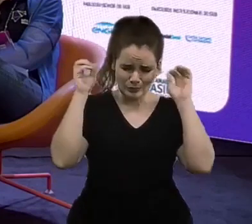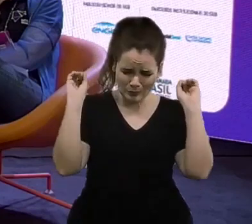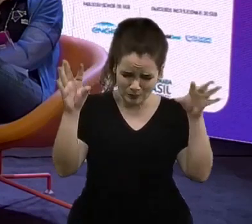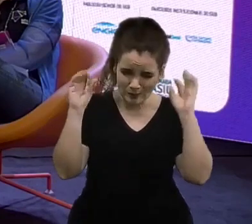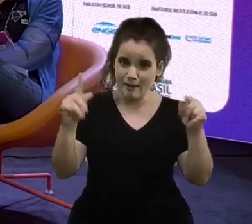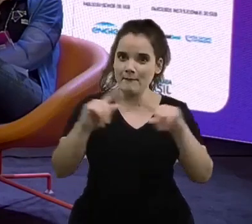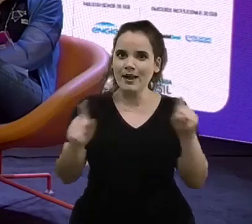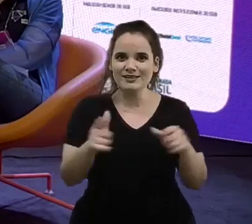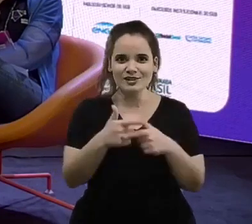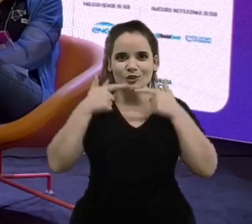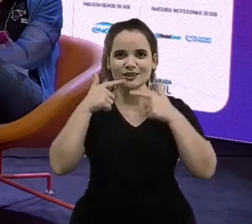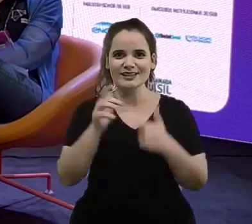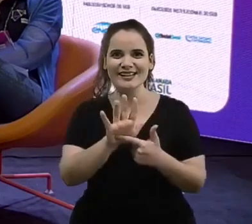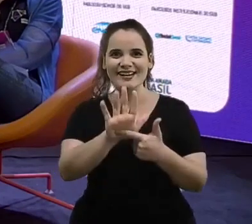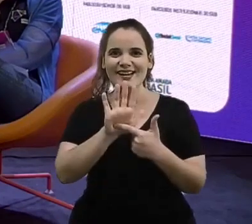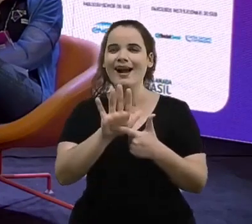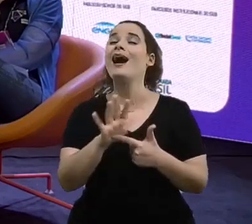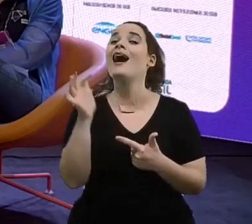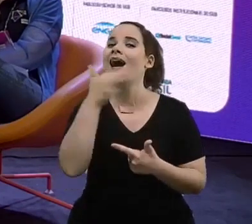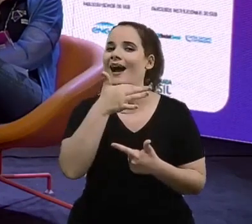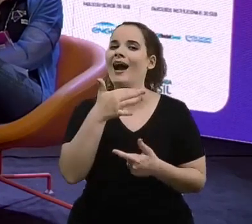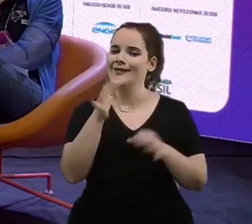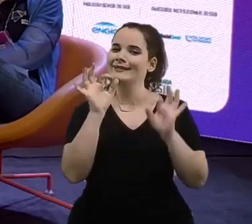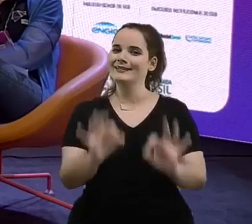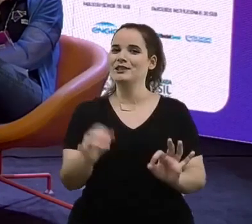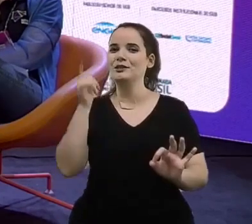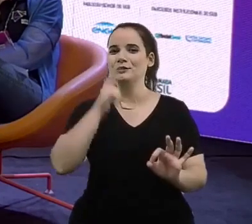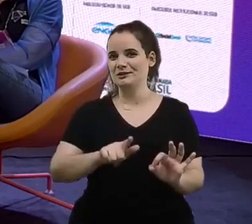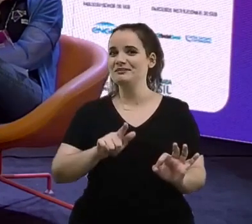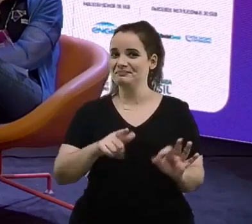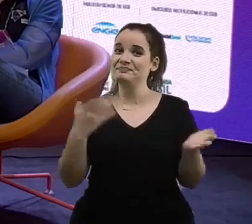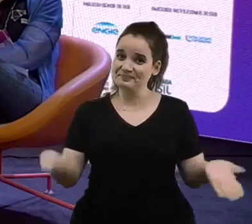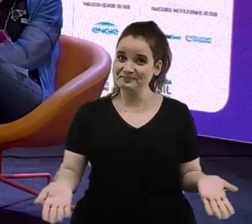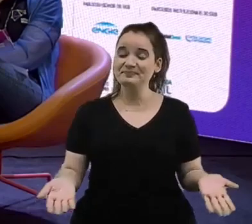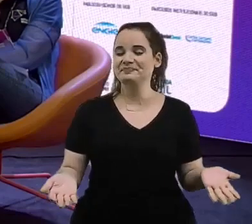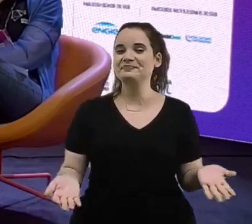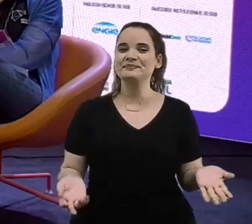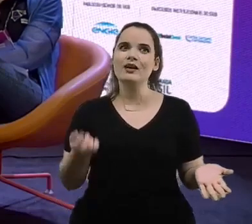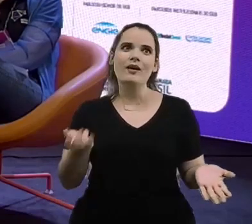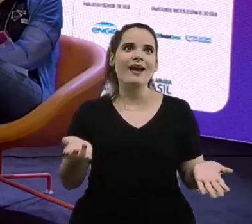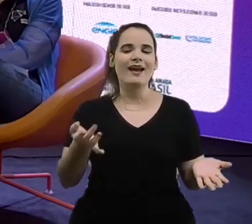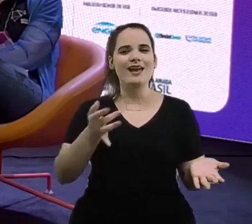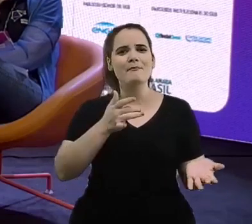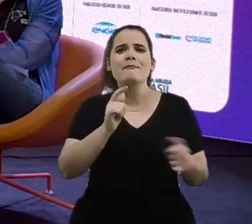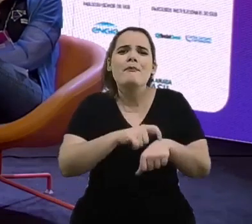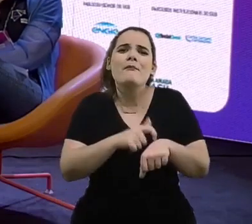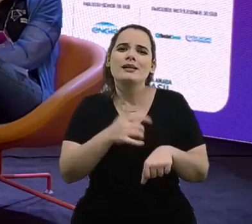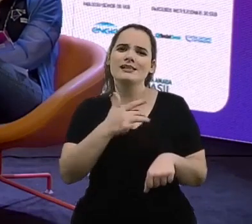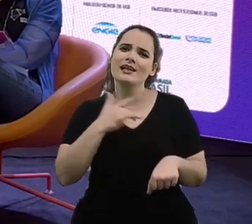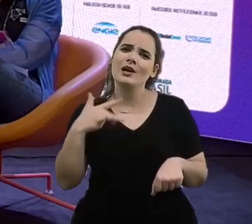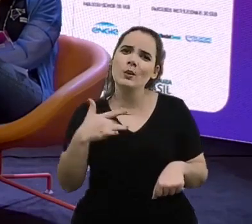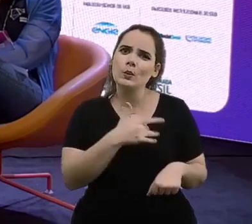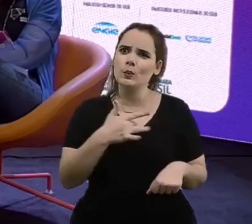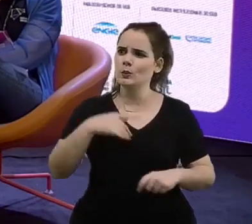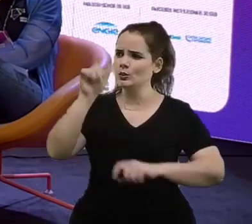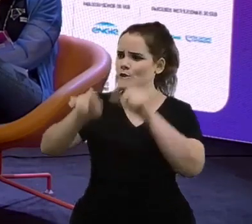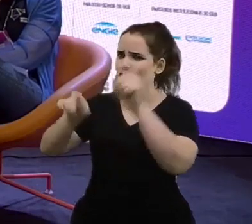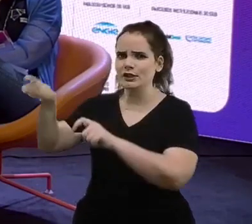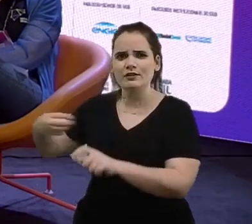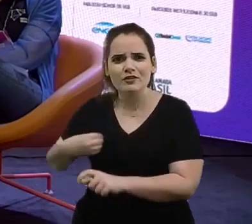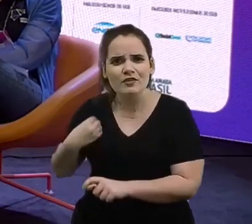armazenamento e distribuição de dados, a gente vai conseguir fazer essa gestão dos usuários que vão ter acesso aos nossos dados, né,